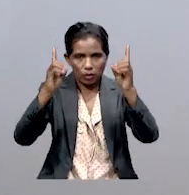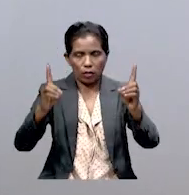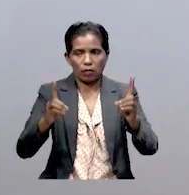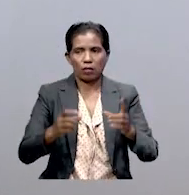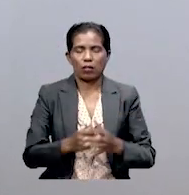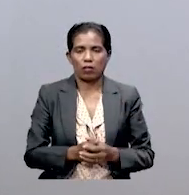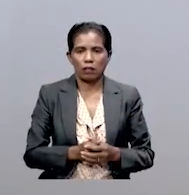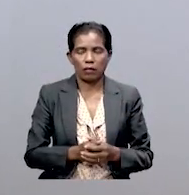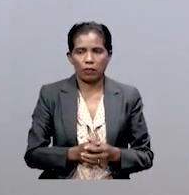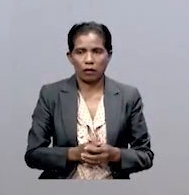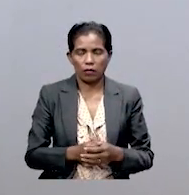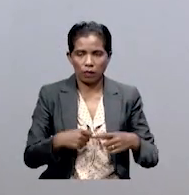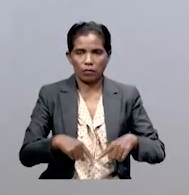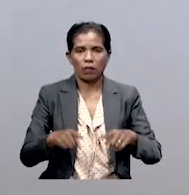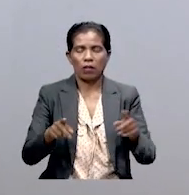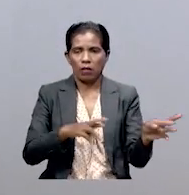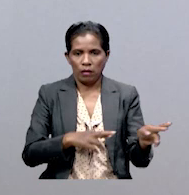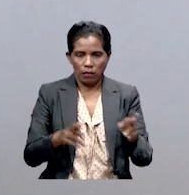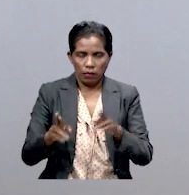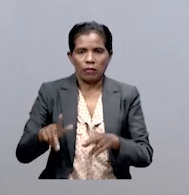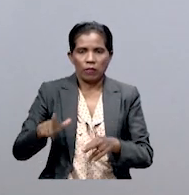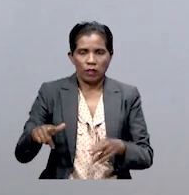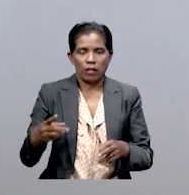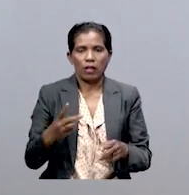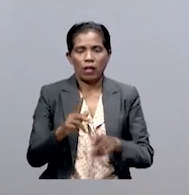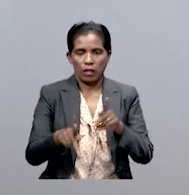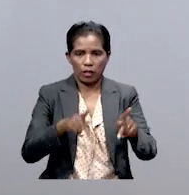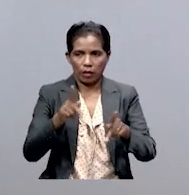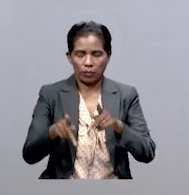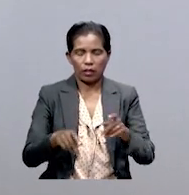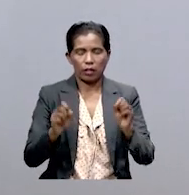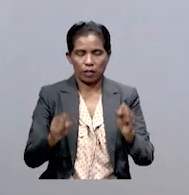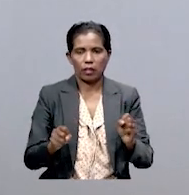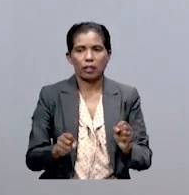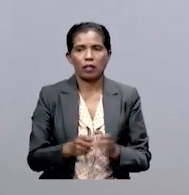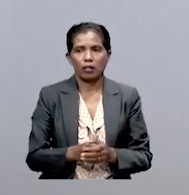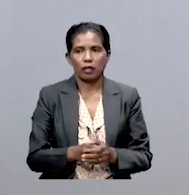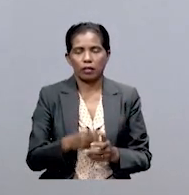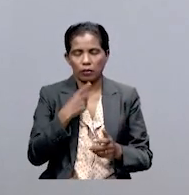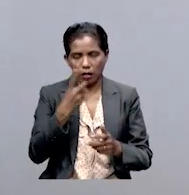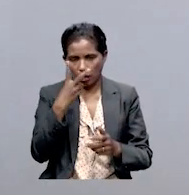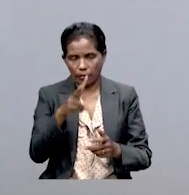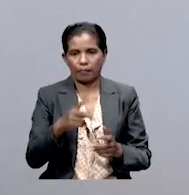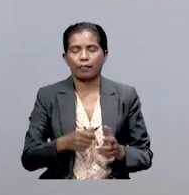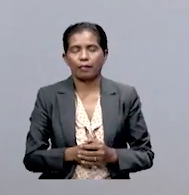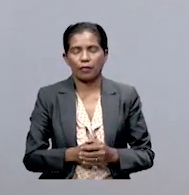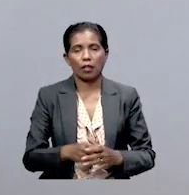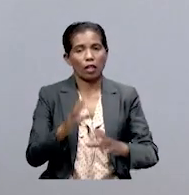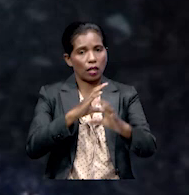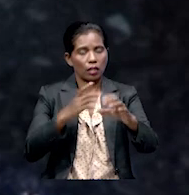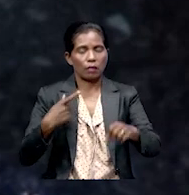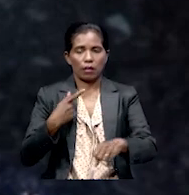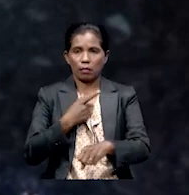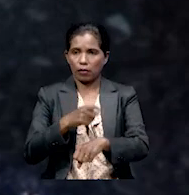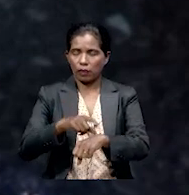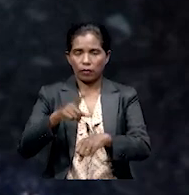atu sai baninya nene pronto sida tene espero sida mak si fotil nasa decisão. Careta Parlamento Nacional lebe utiliza